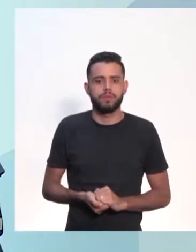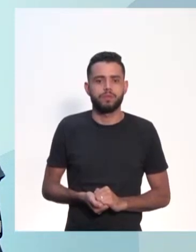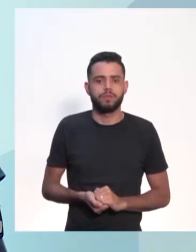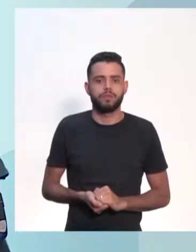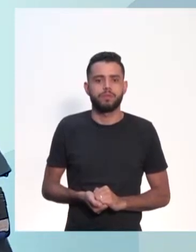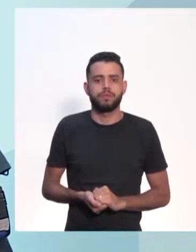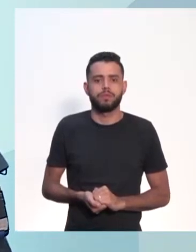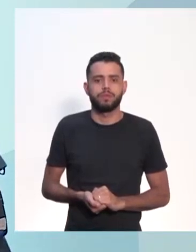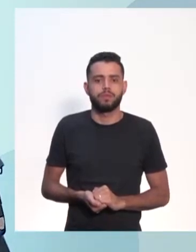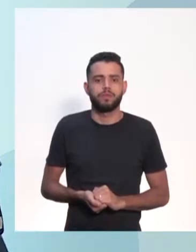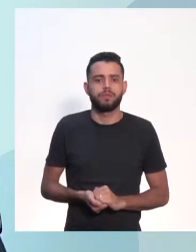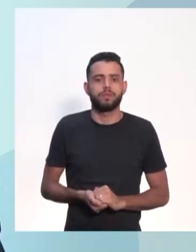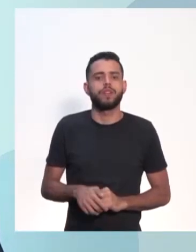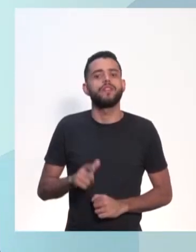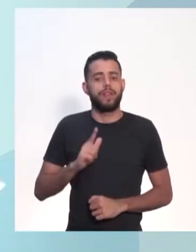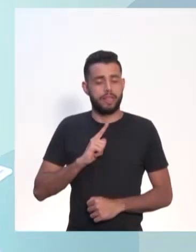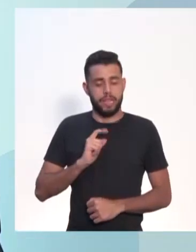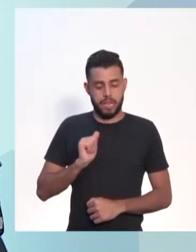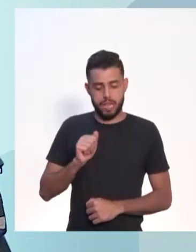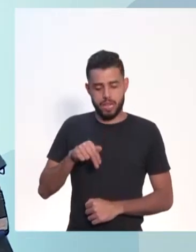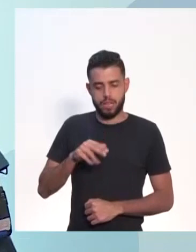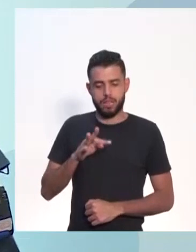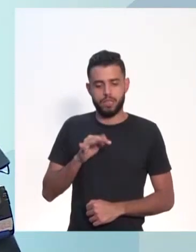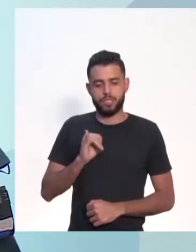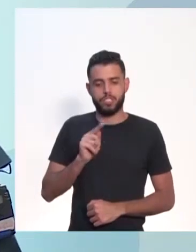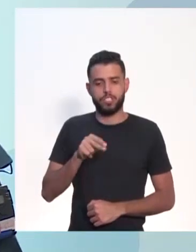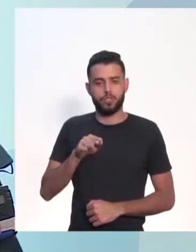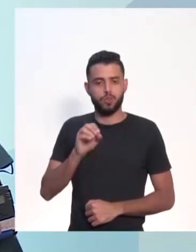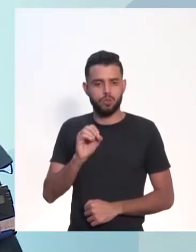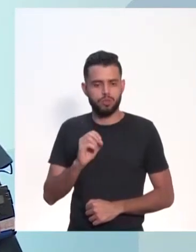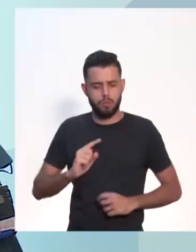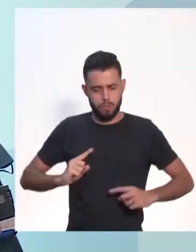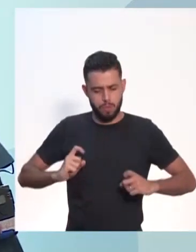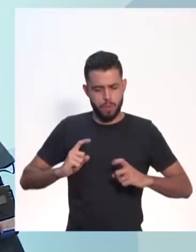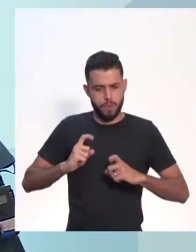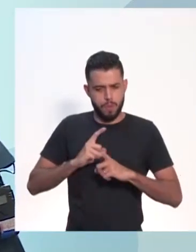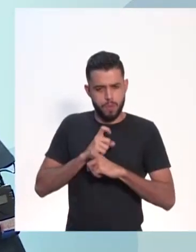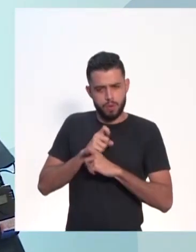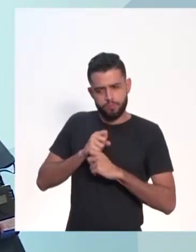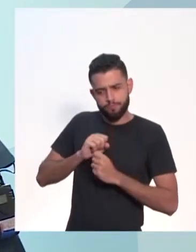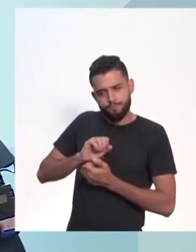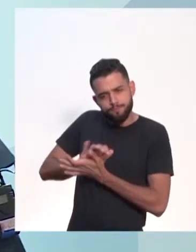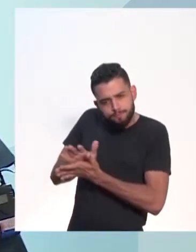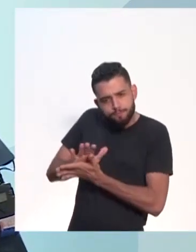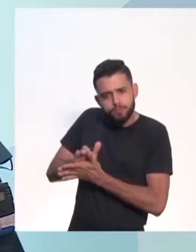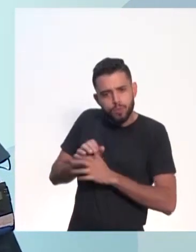a gente vai ter o nosso antígeno, que vai ser morto ou